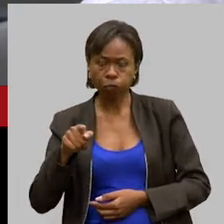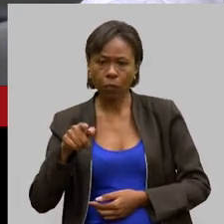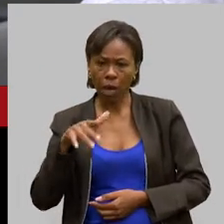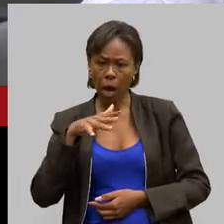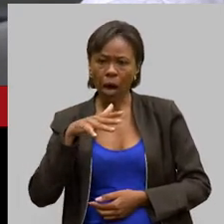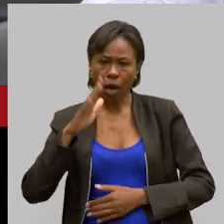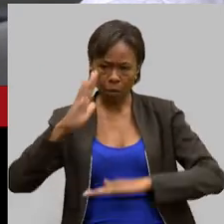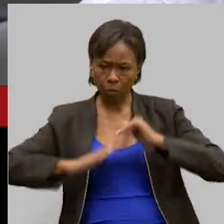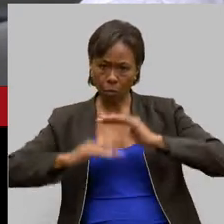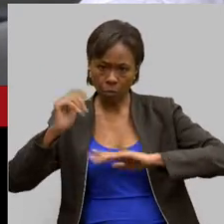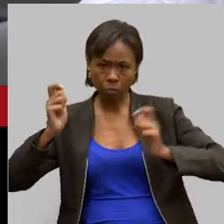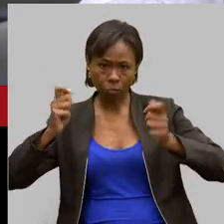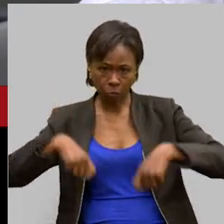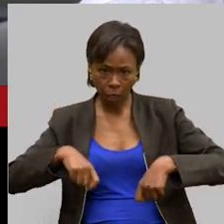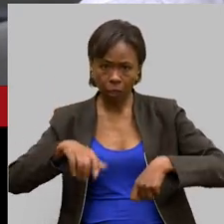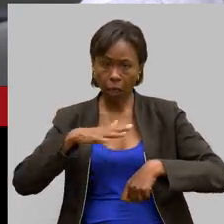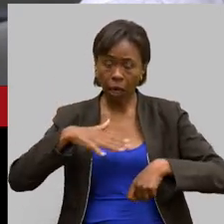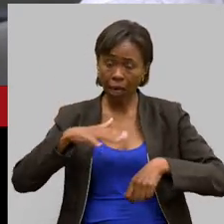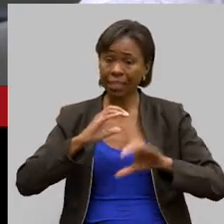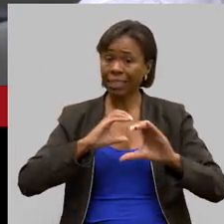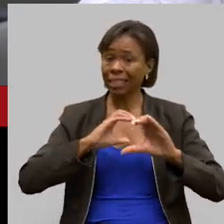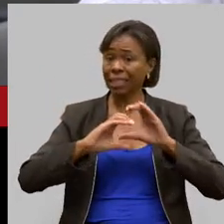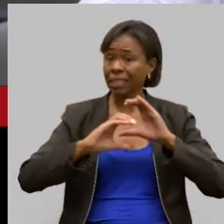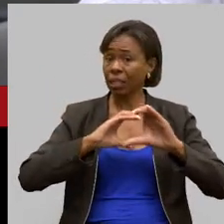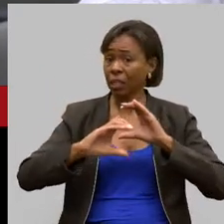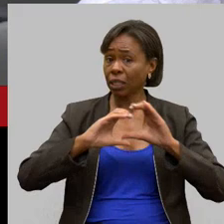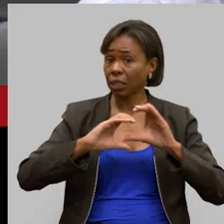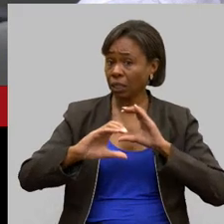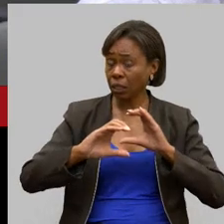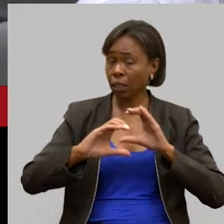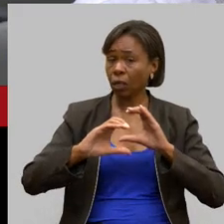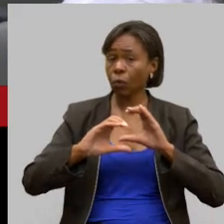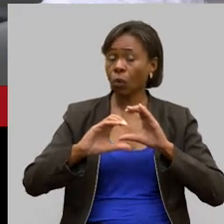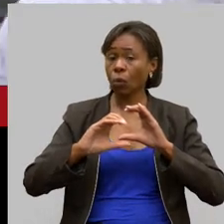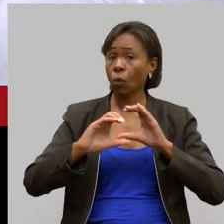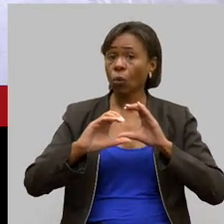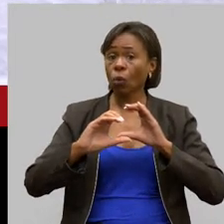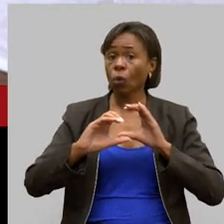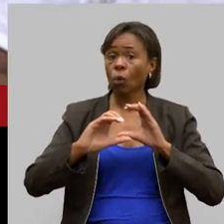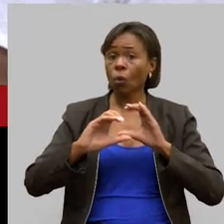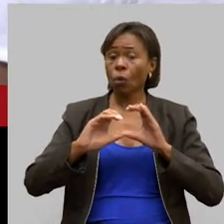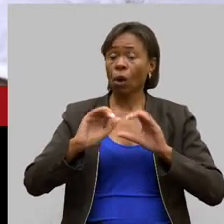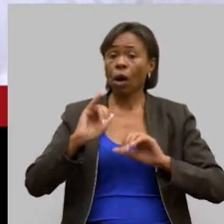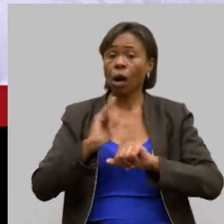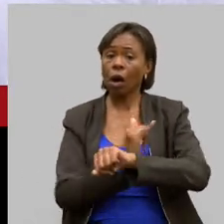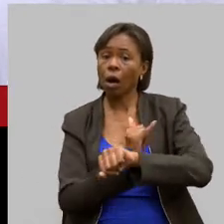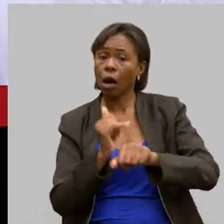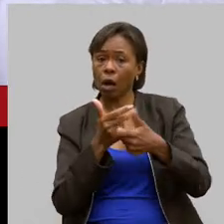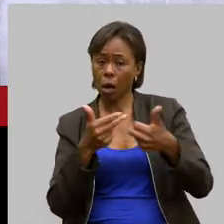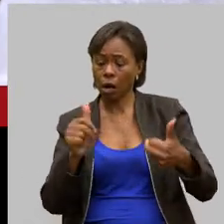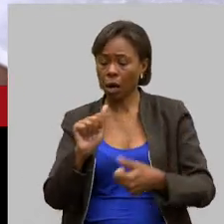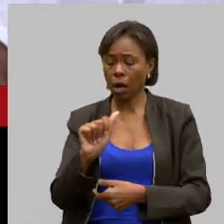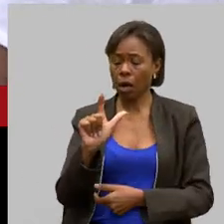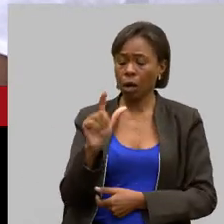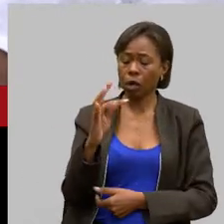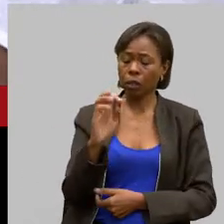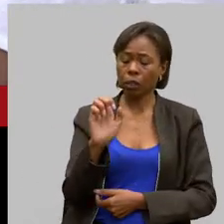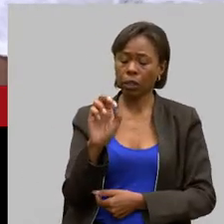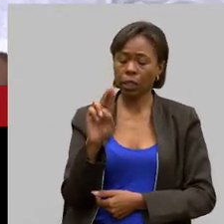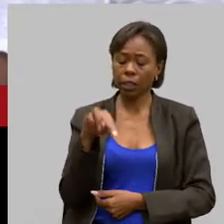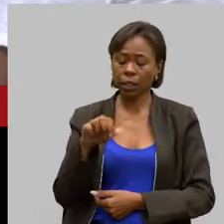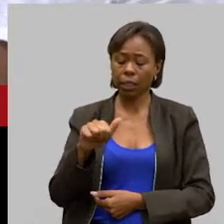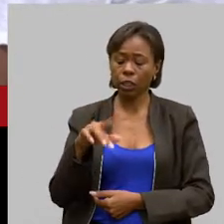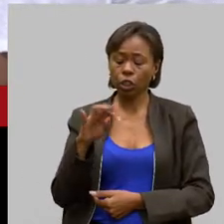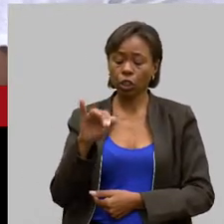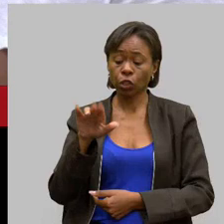capacitação em comunicação alternativa especialmente em alunos não oralizados